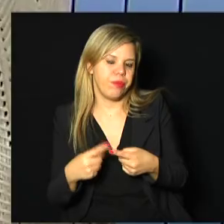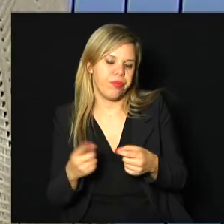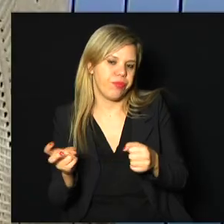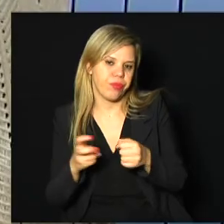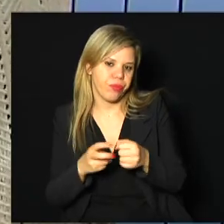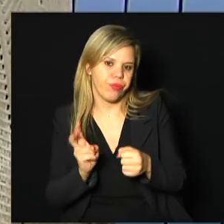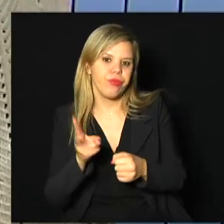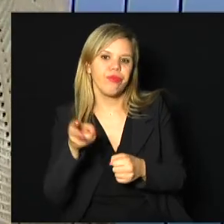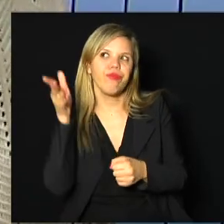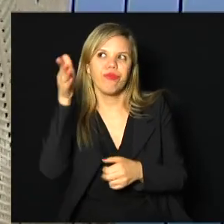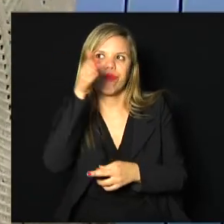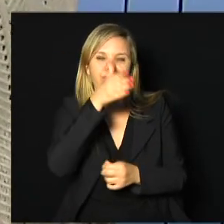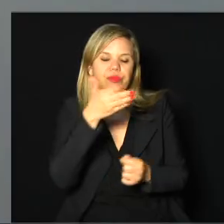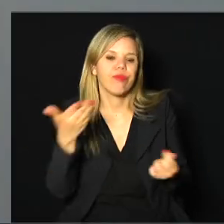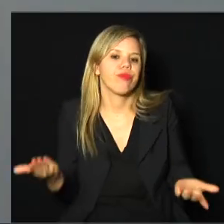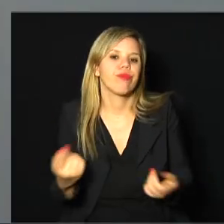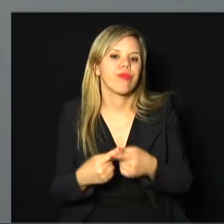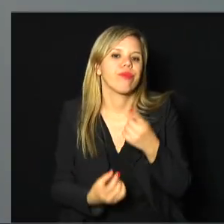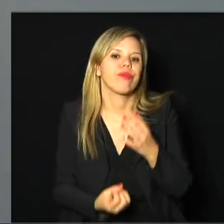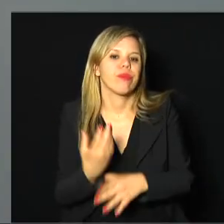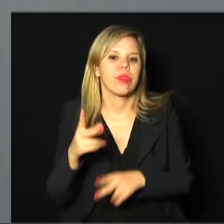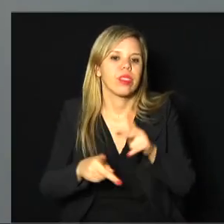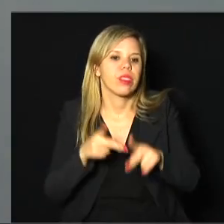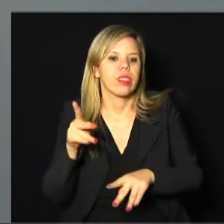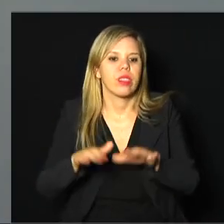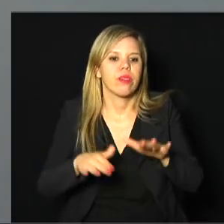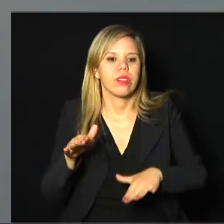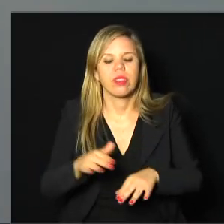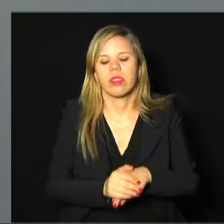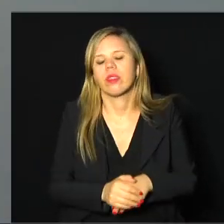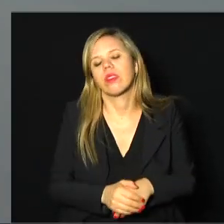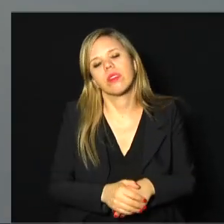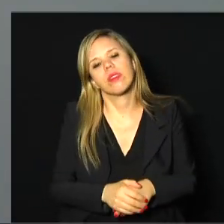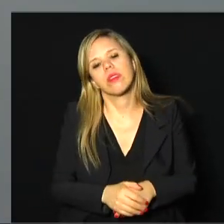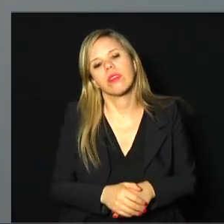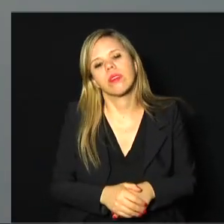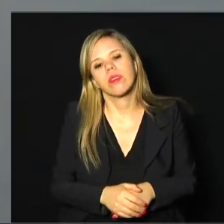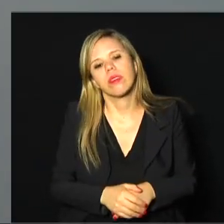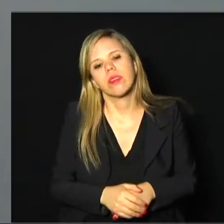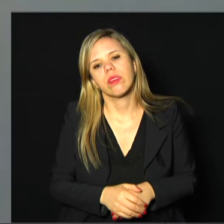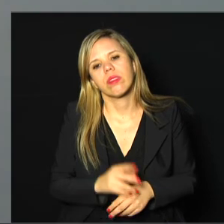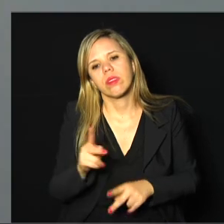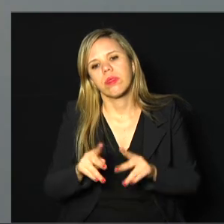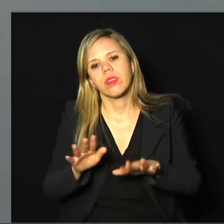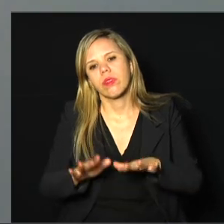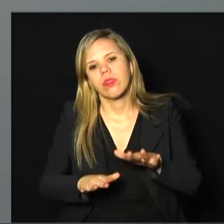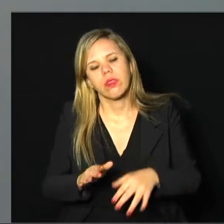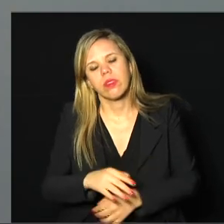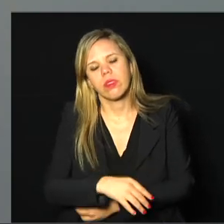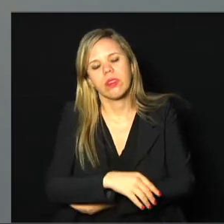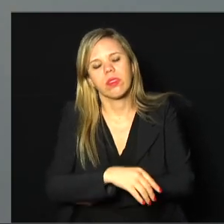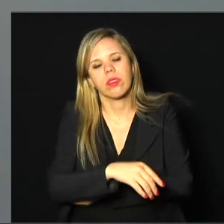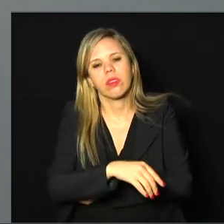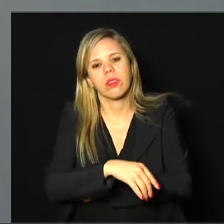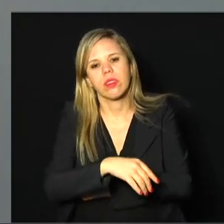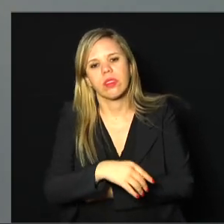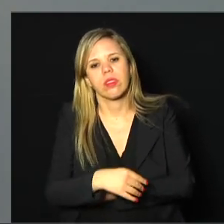Porque o vírus continua circulando, né? E o que acontece? Porque as pessoas, às vezes, muitas vezes, elas não